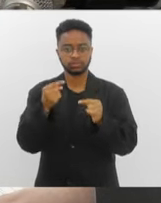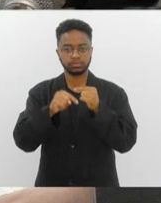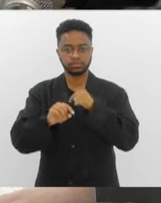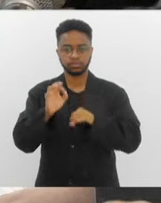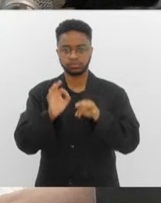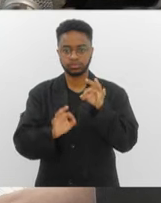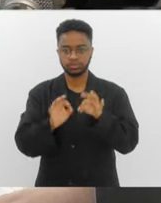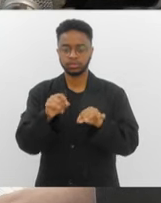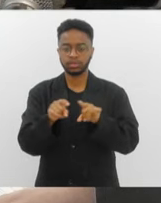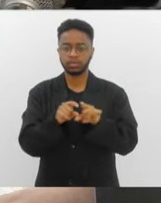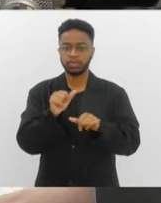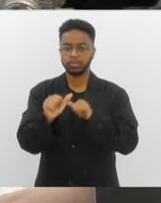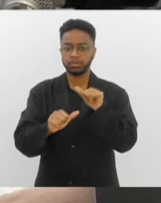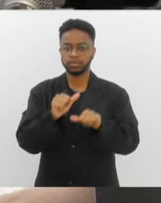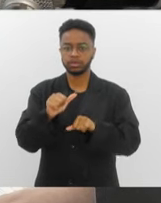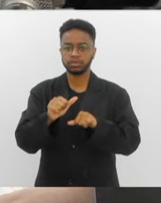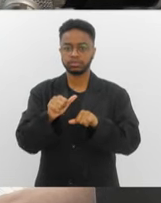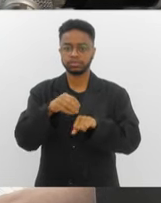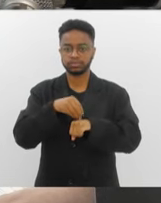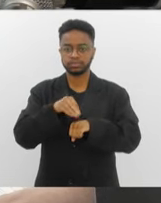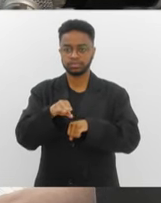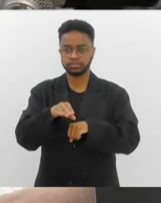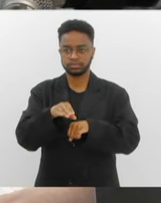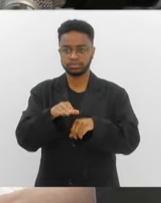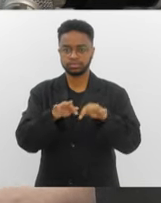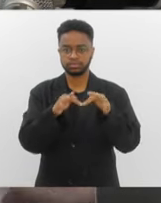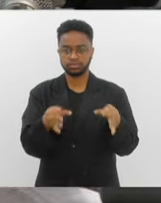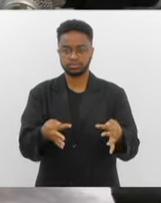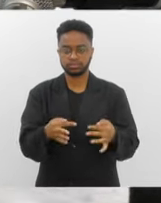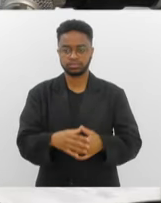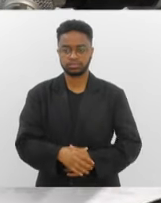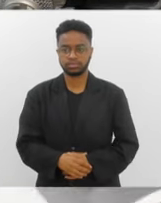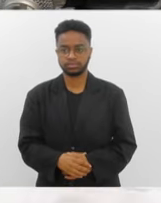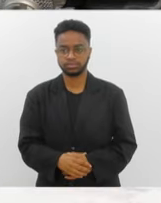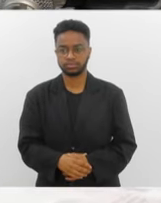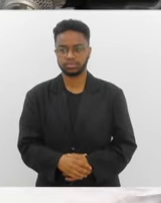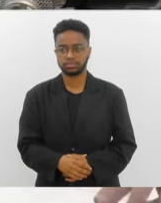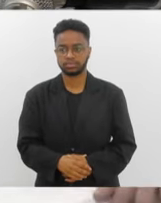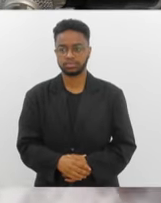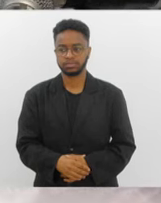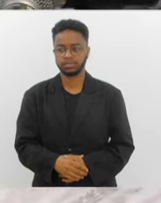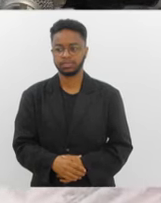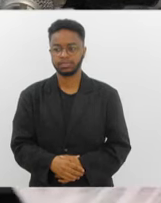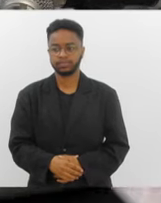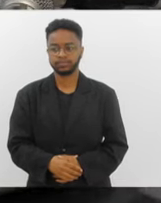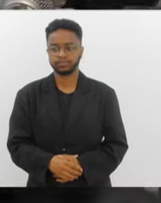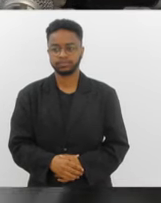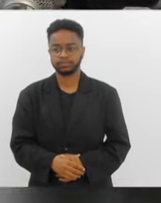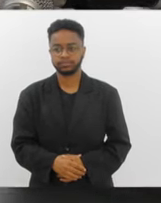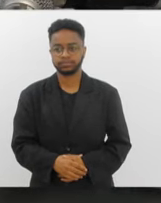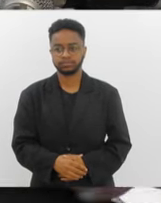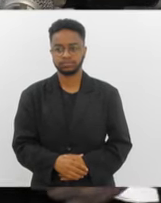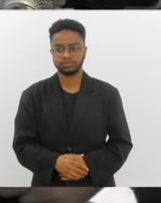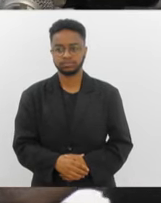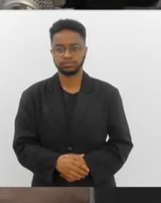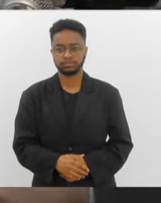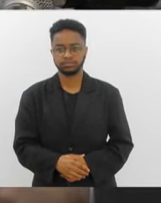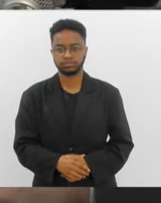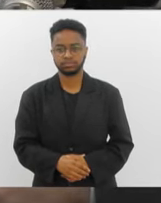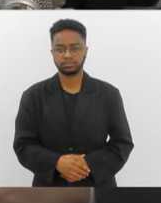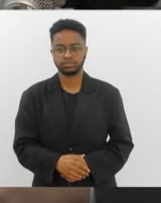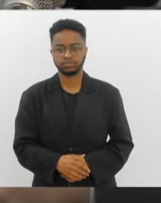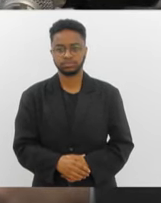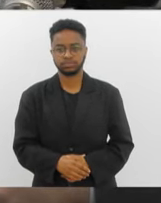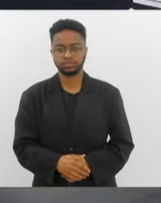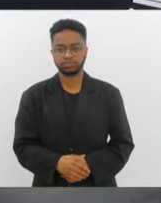injuridicidade, transformando em indicação simples. Presidente. Com a palavra, deputado